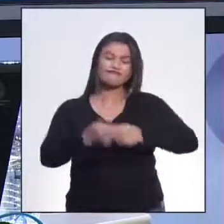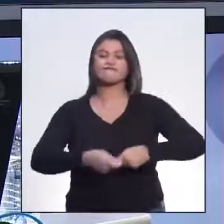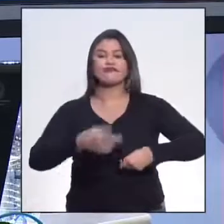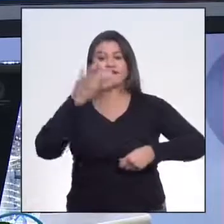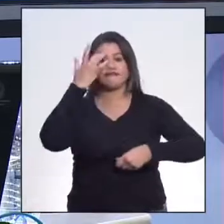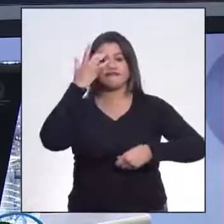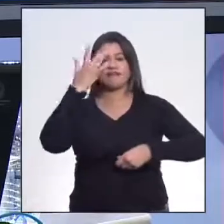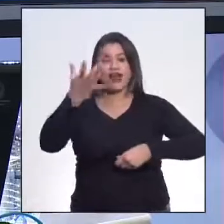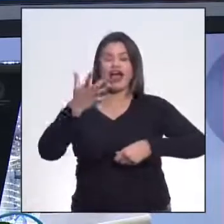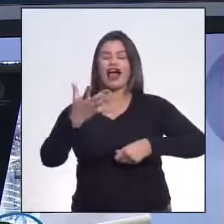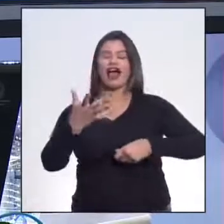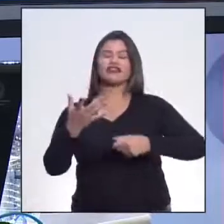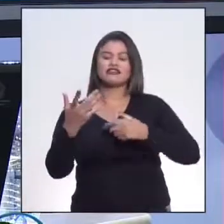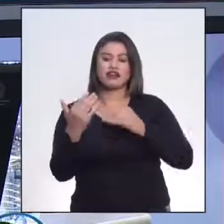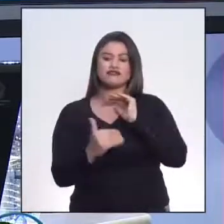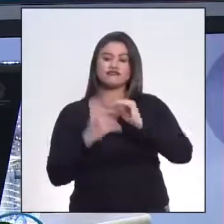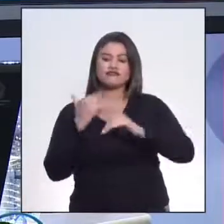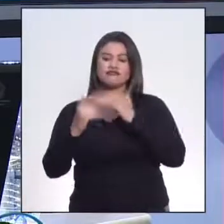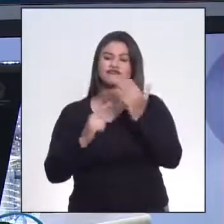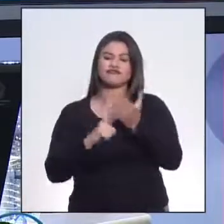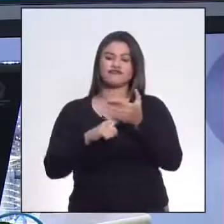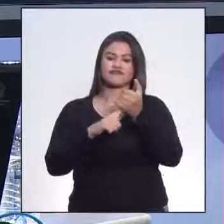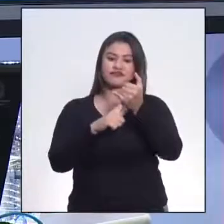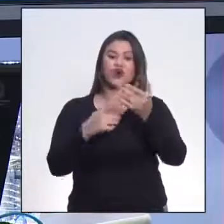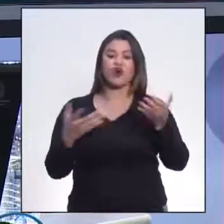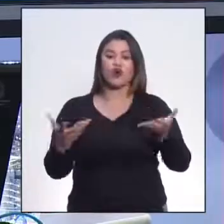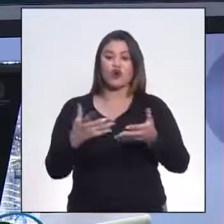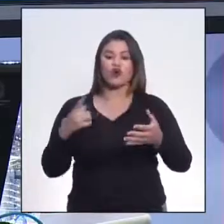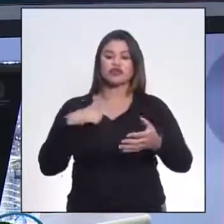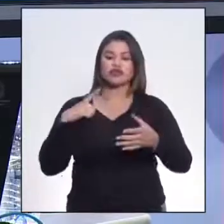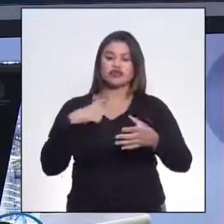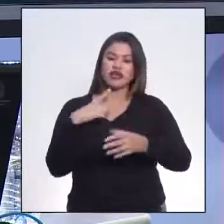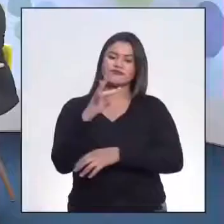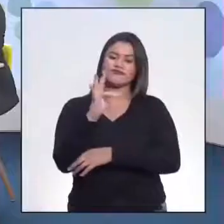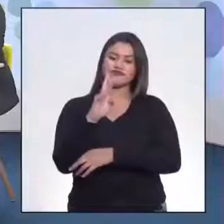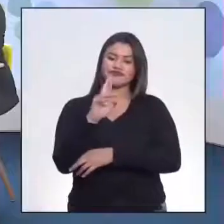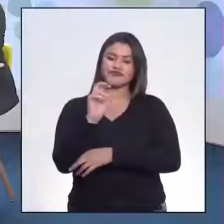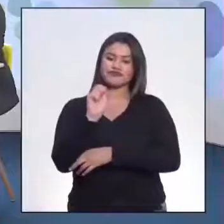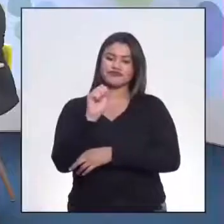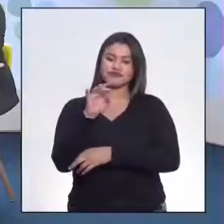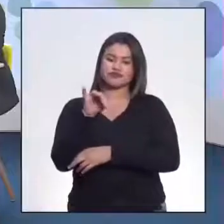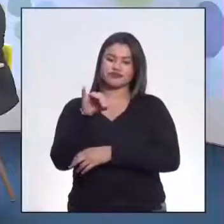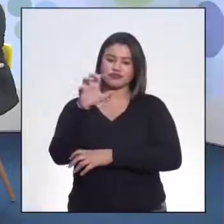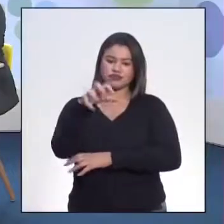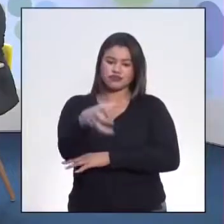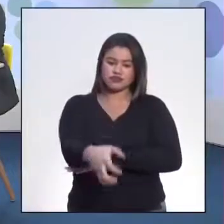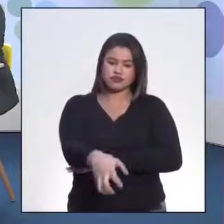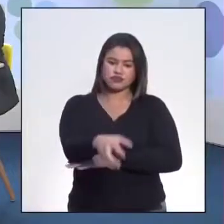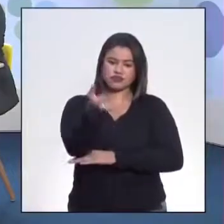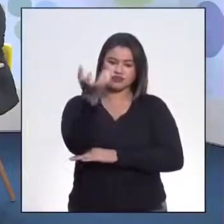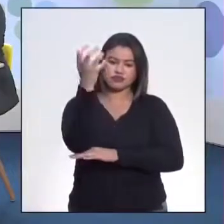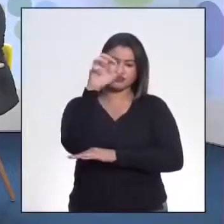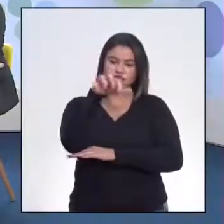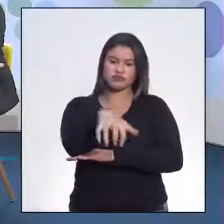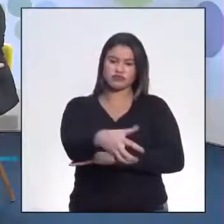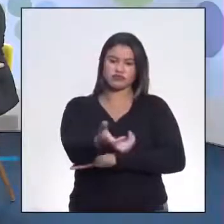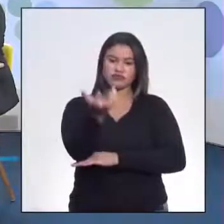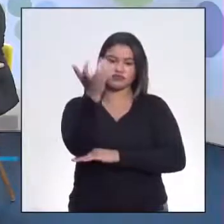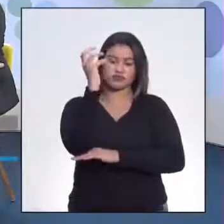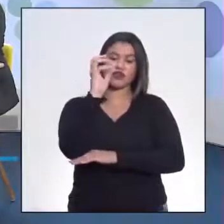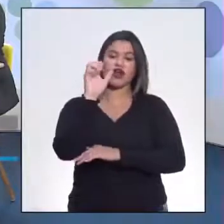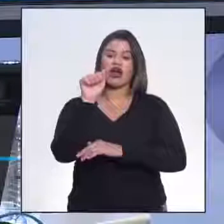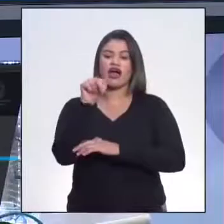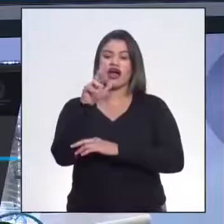uma tecnologia. Hoje nós temos, por exemplo, um trator, um arado, que faz um serviço parecido, né? Então, a gente tem